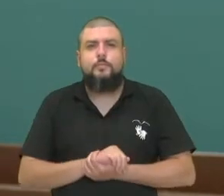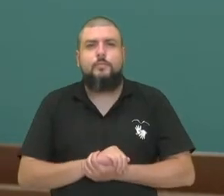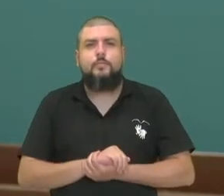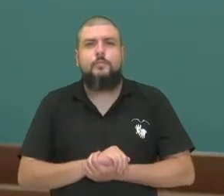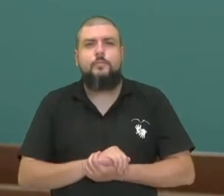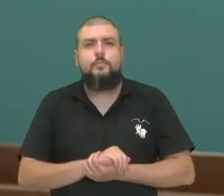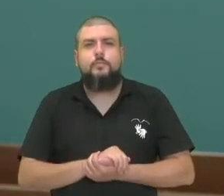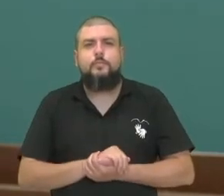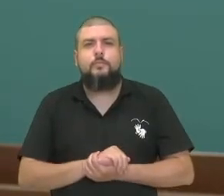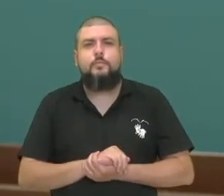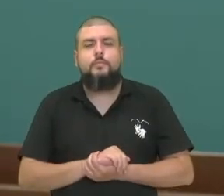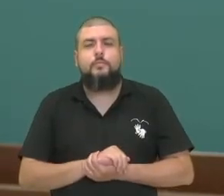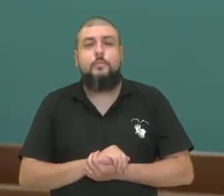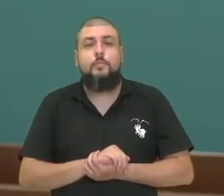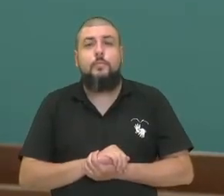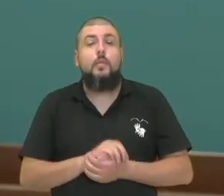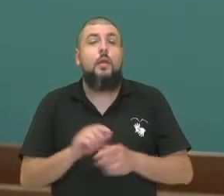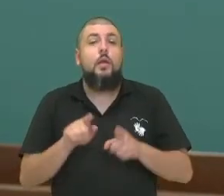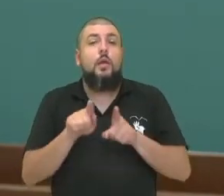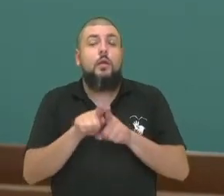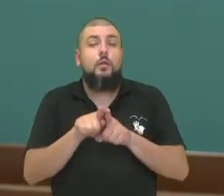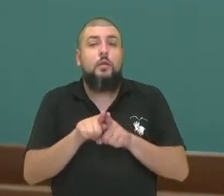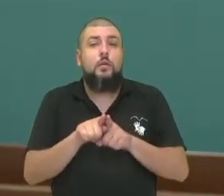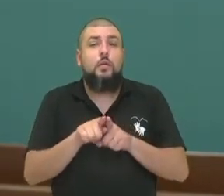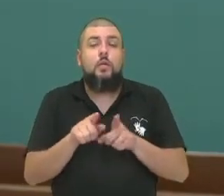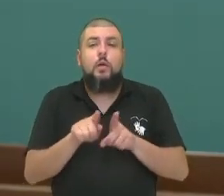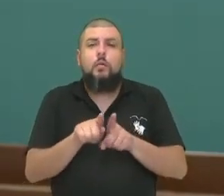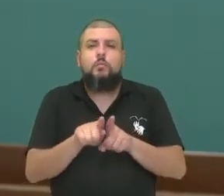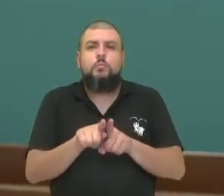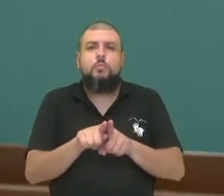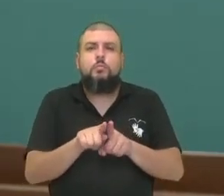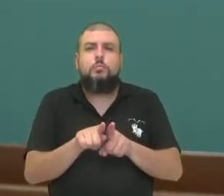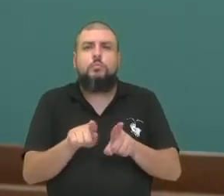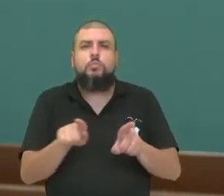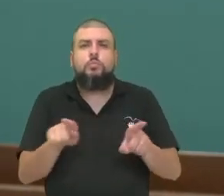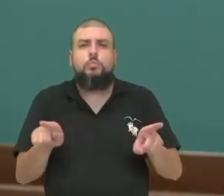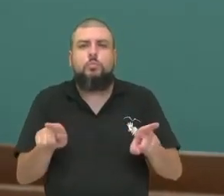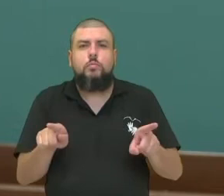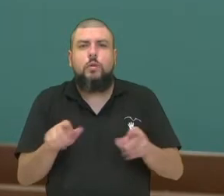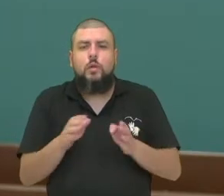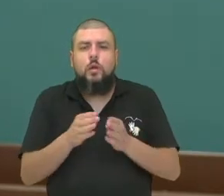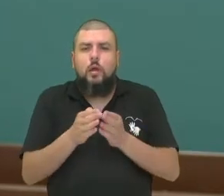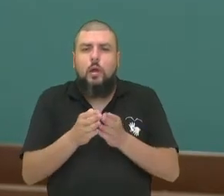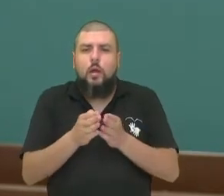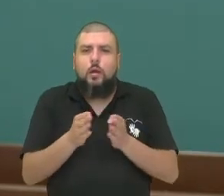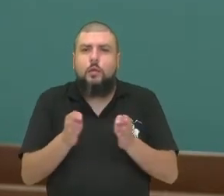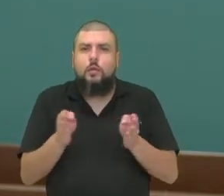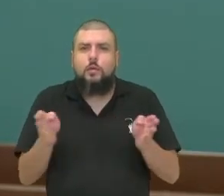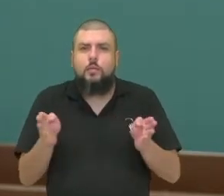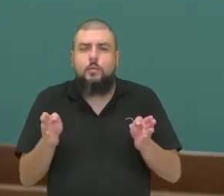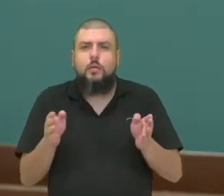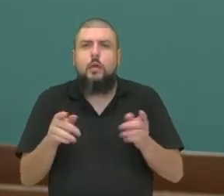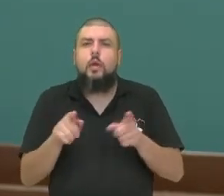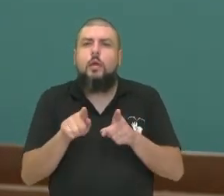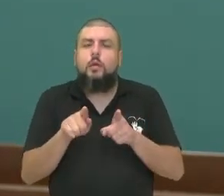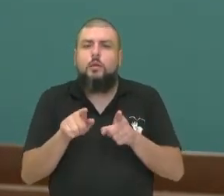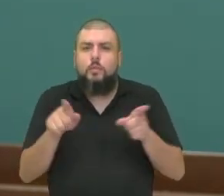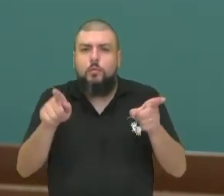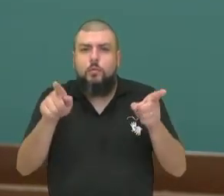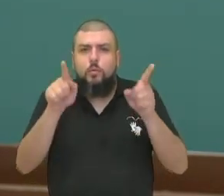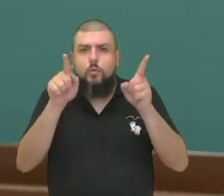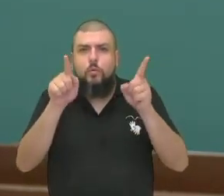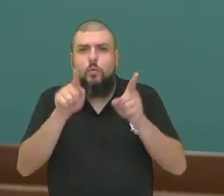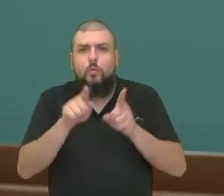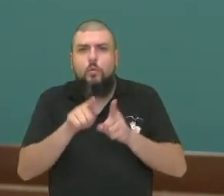tem o a ideia de abertura quando a gente está né no processo de abrir algo né E também forma uma angulação na